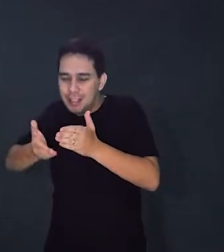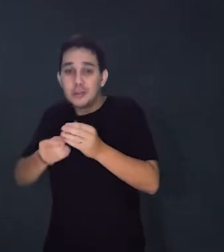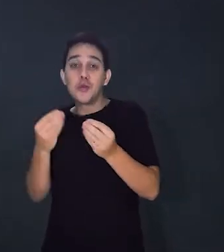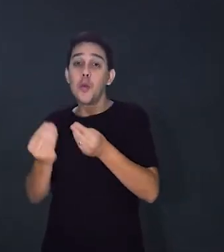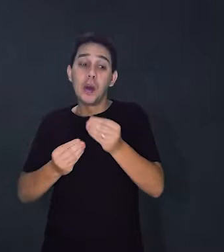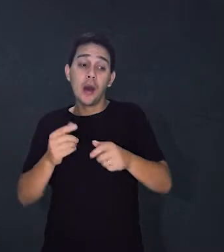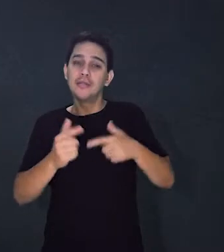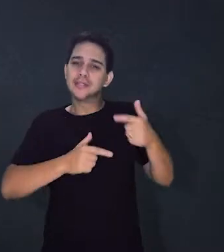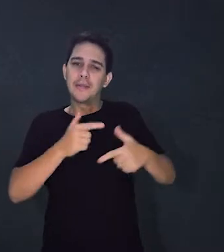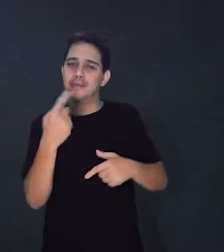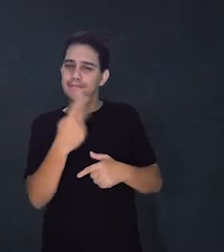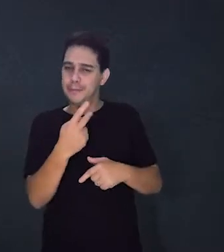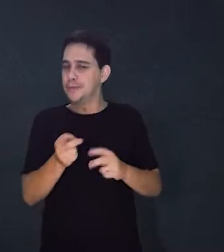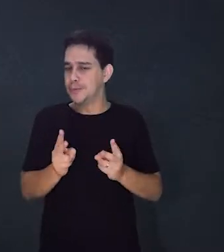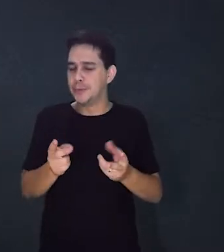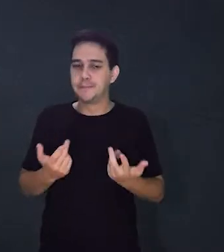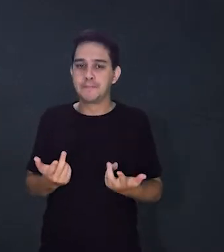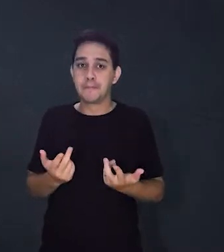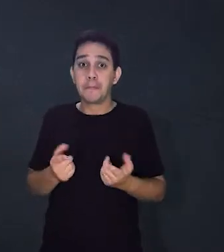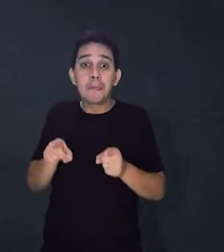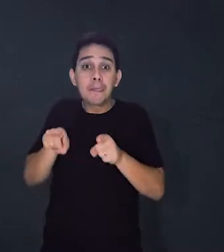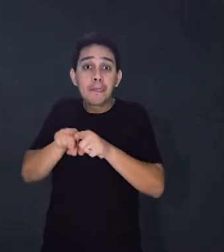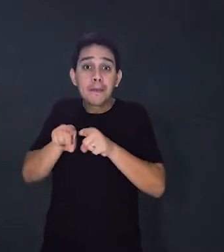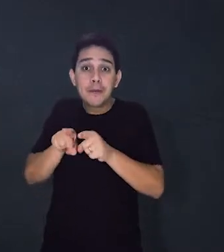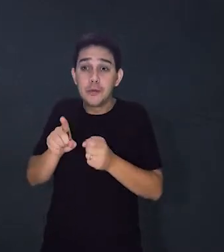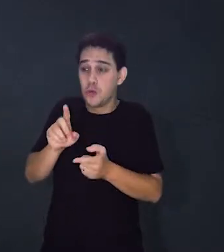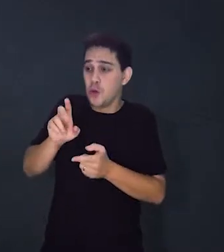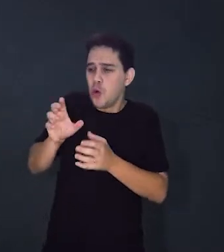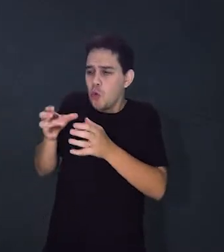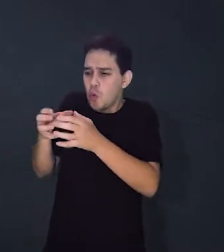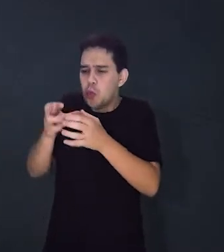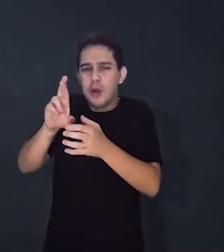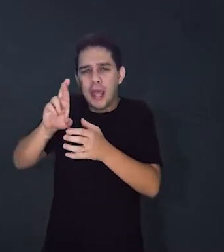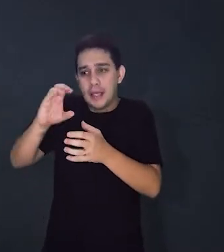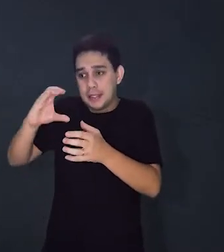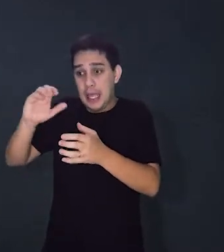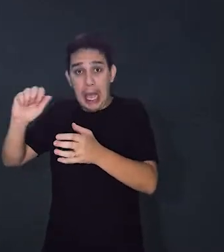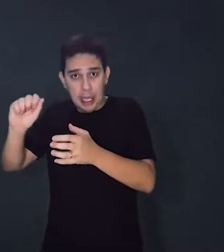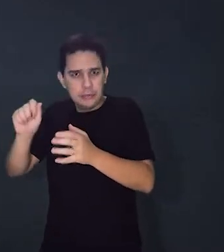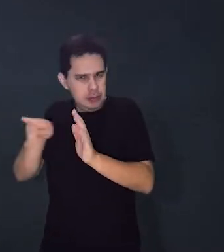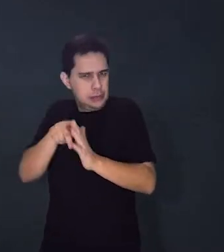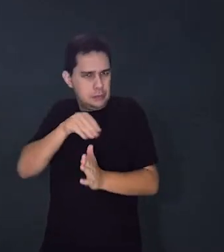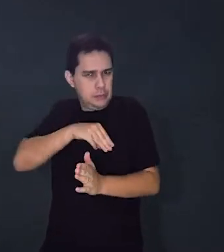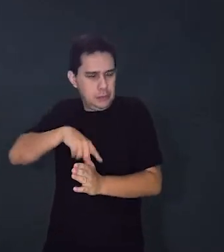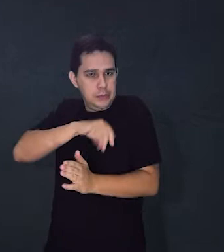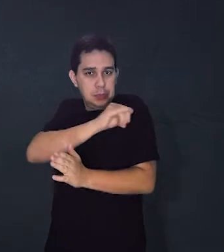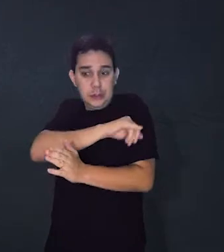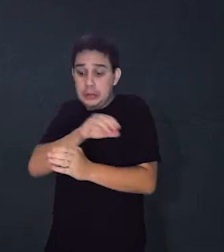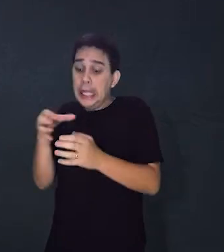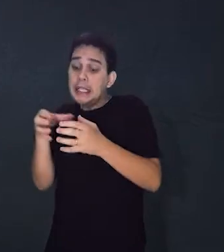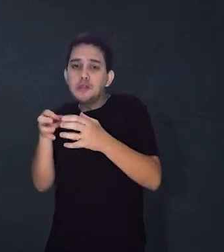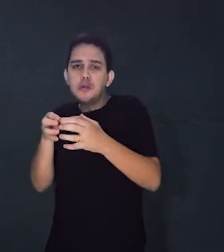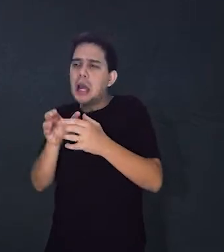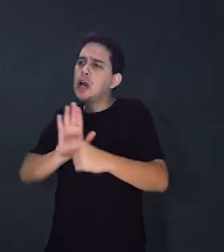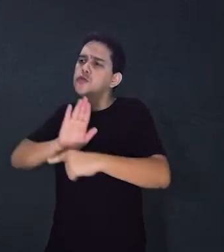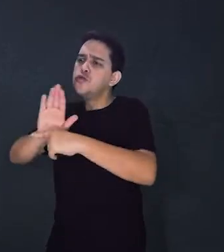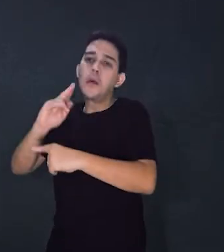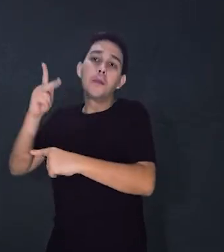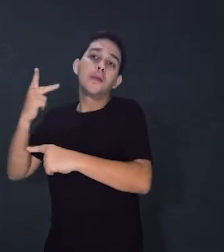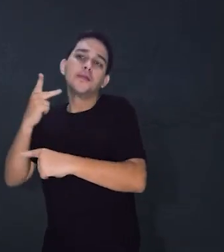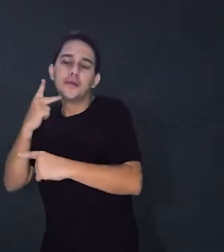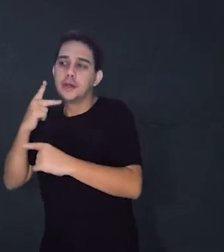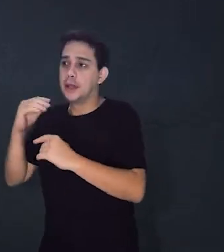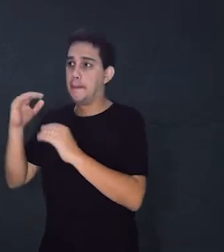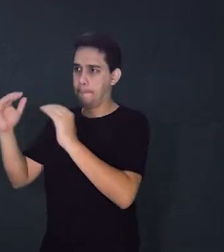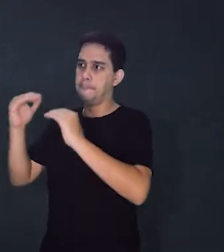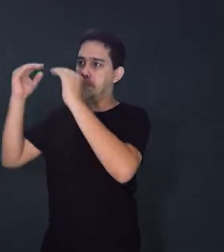Entenda como o Sistema Módulo e Criança e Adolescente, o MCA do MPRJ, auxilia na atuação de promotores e procuradores de justiça para